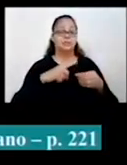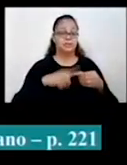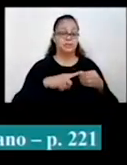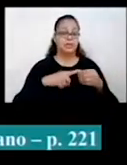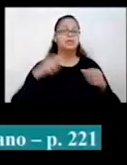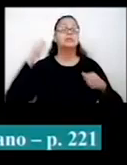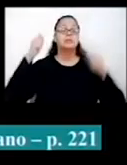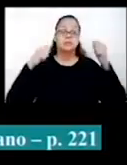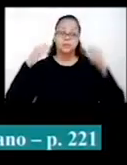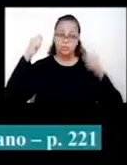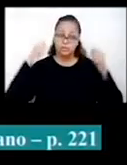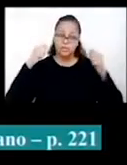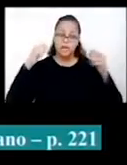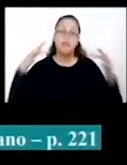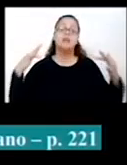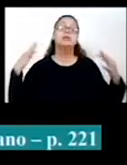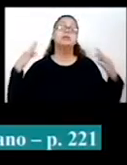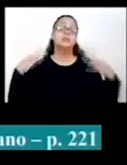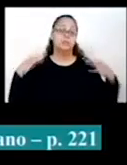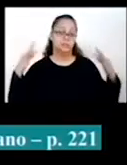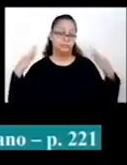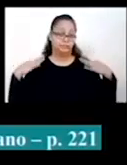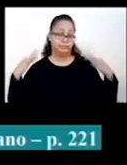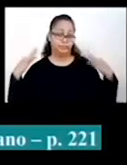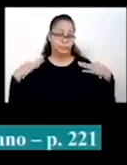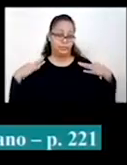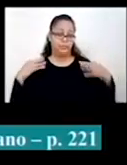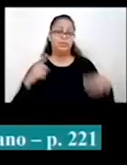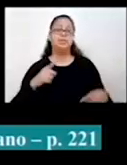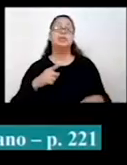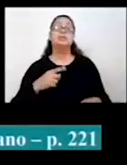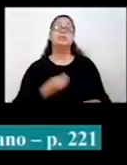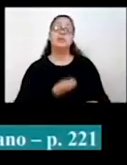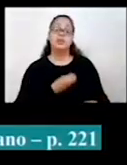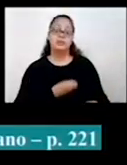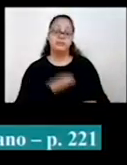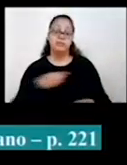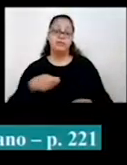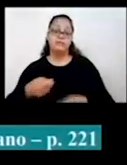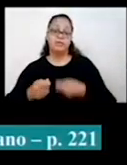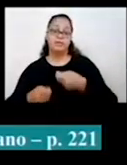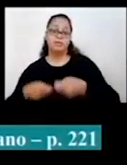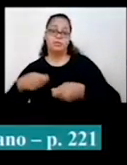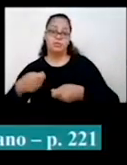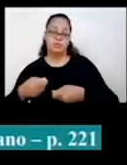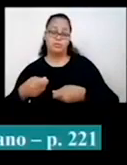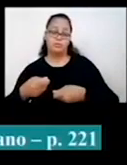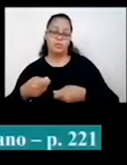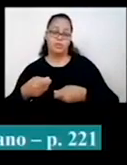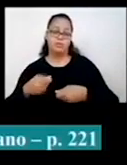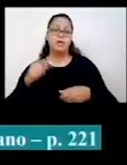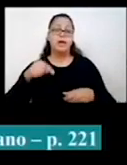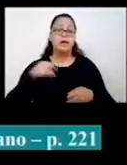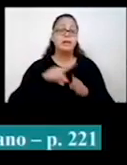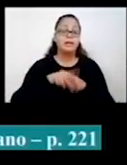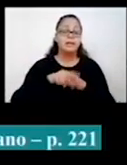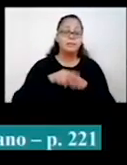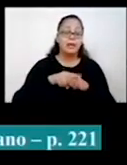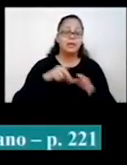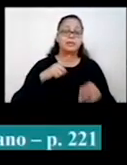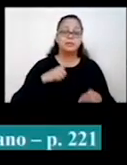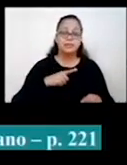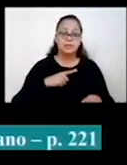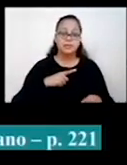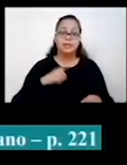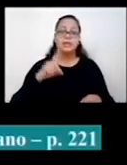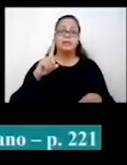aí cidades industriais, cidades voltadas para o turismo, cidades que vivem aí do comércio. Alguns dados aqui do nosso município, Barretos, o